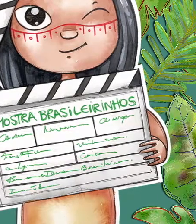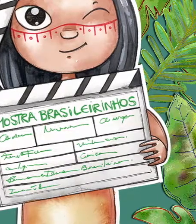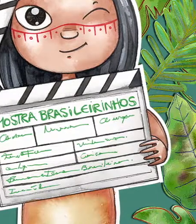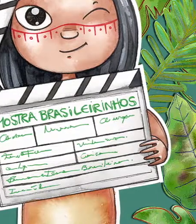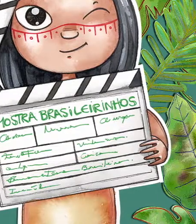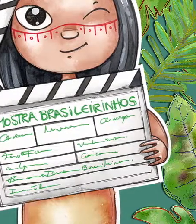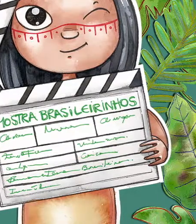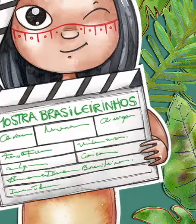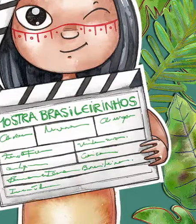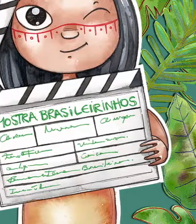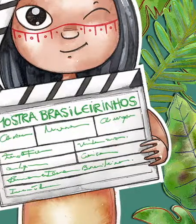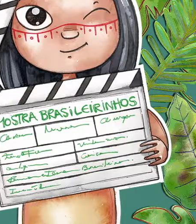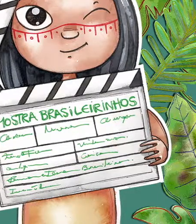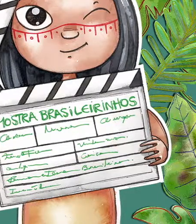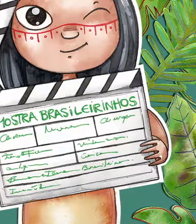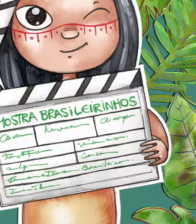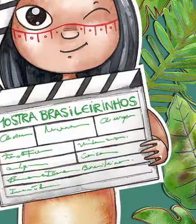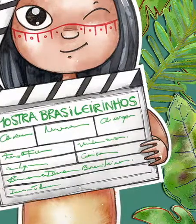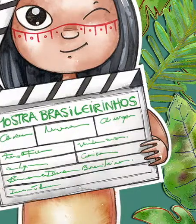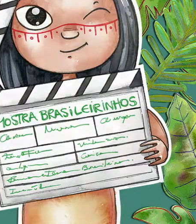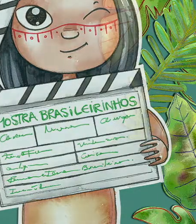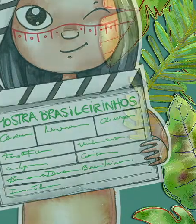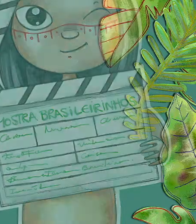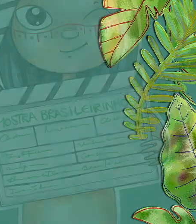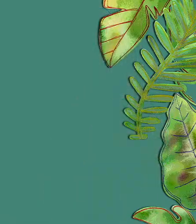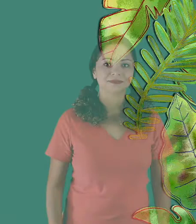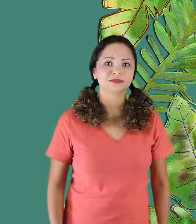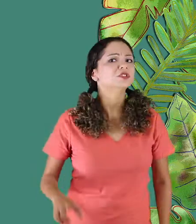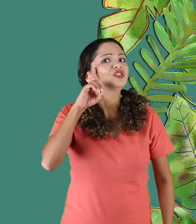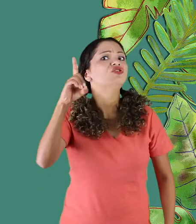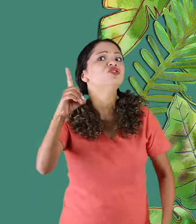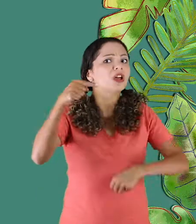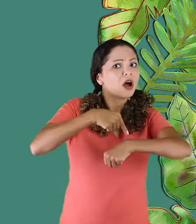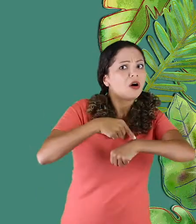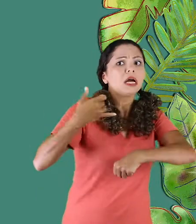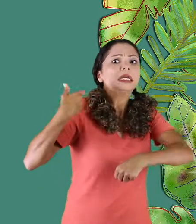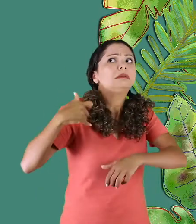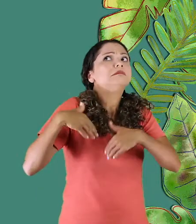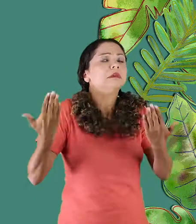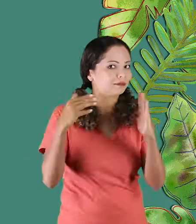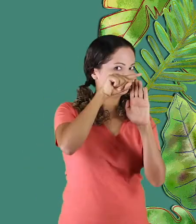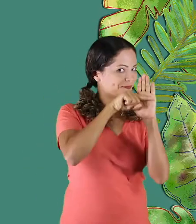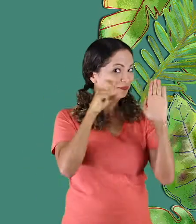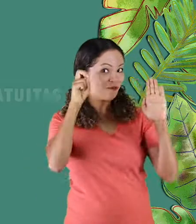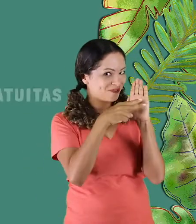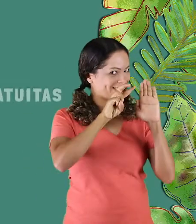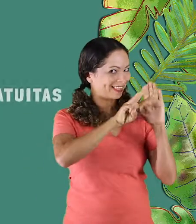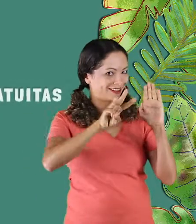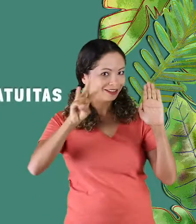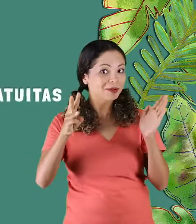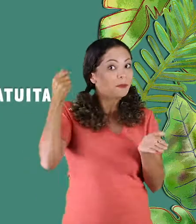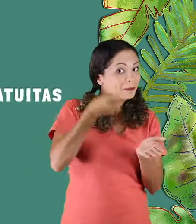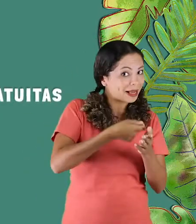8 a 27 de janeiro. Em São Paulo, de 23 de janeiro a 4 de fevereiro. No Rio de Janeiro, de 30 de janeiro a 11 de fevereiro. Verifique a programação e a classificação indicativa